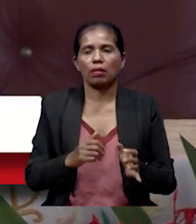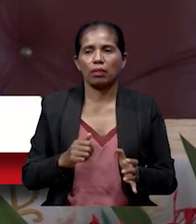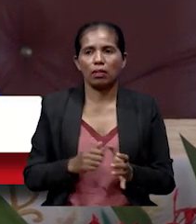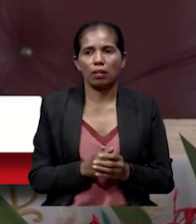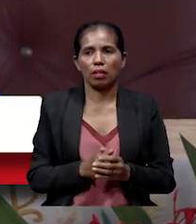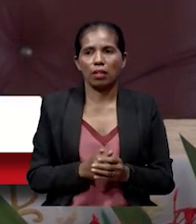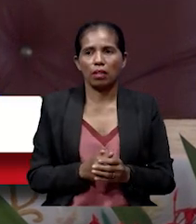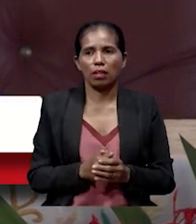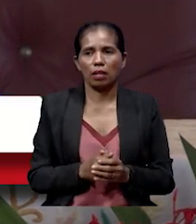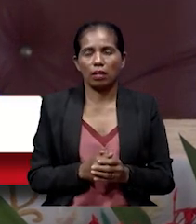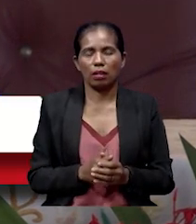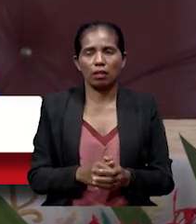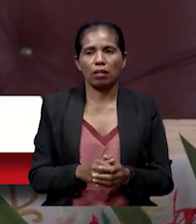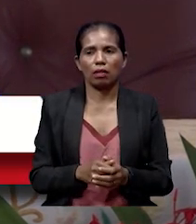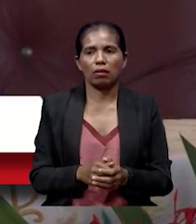Mata de